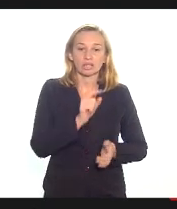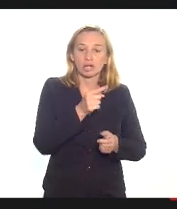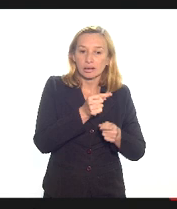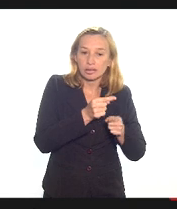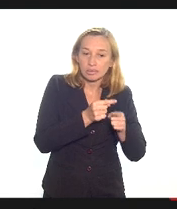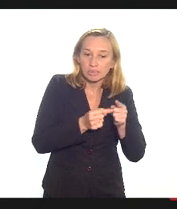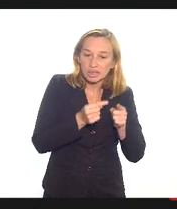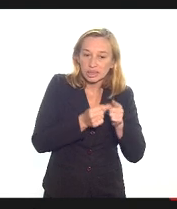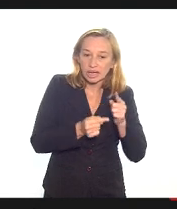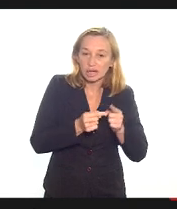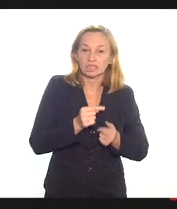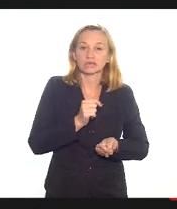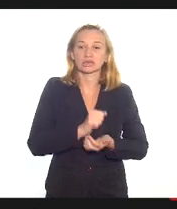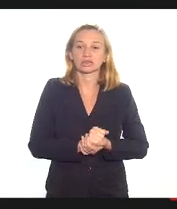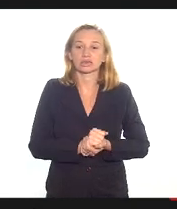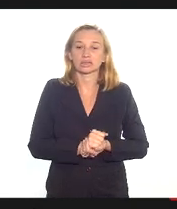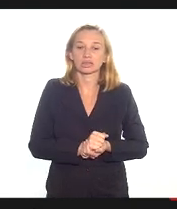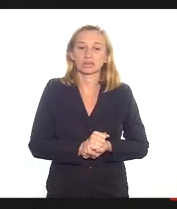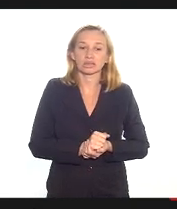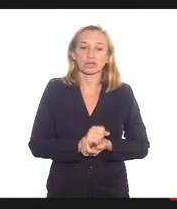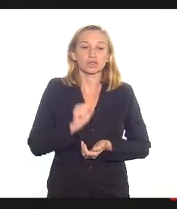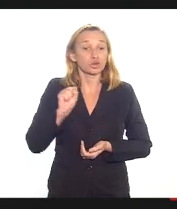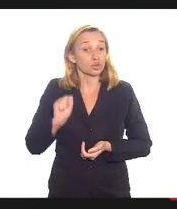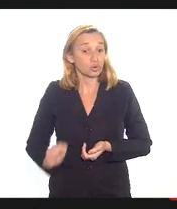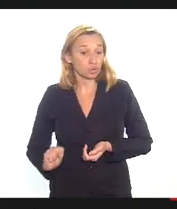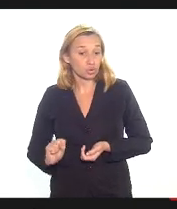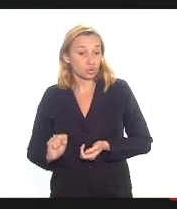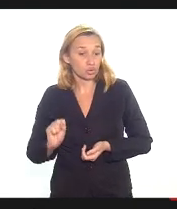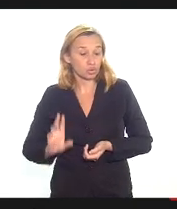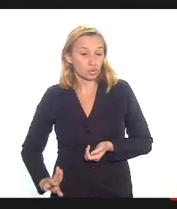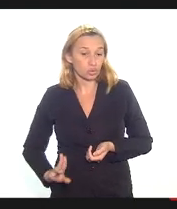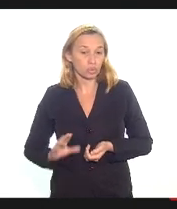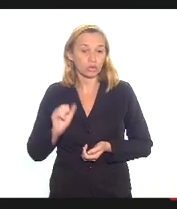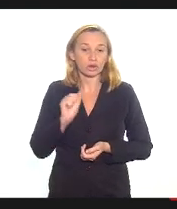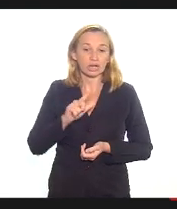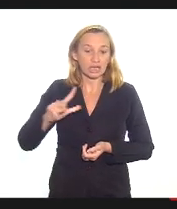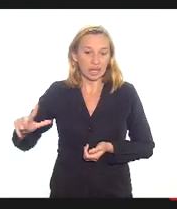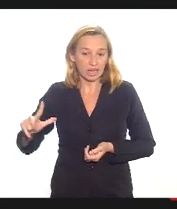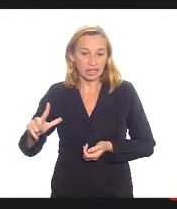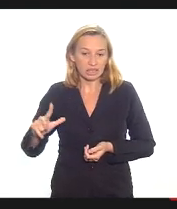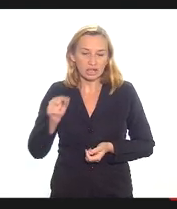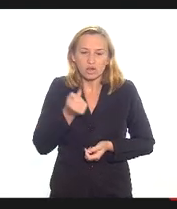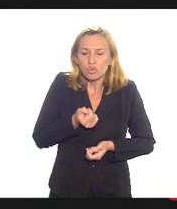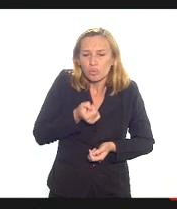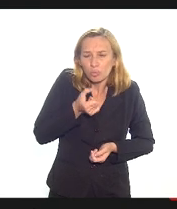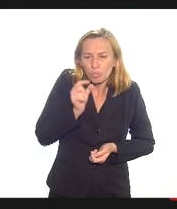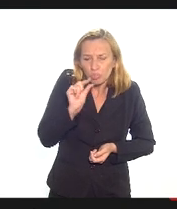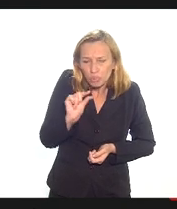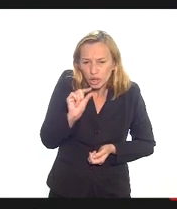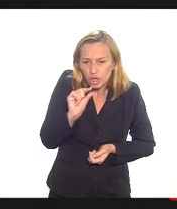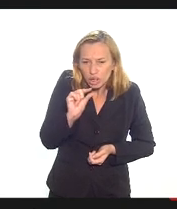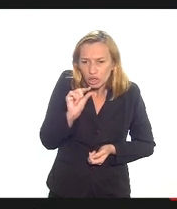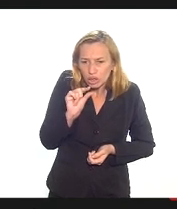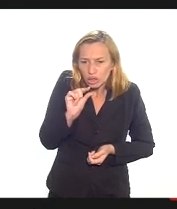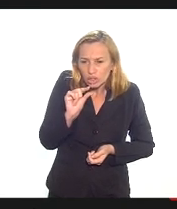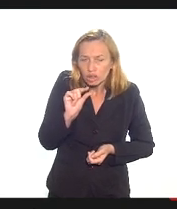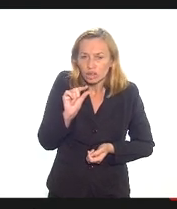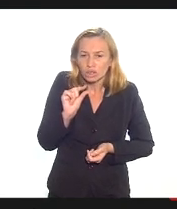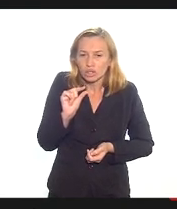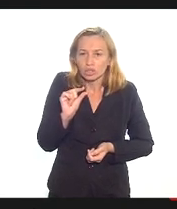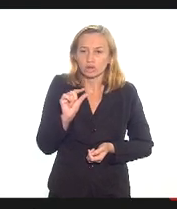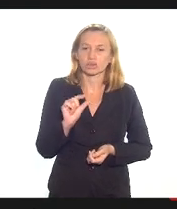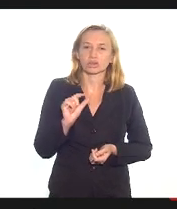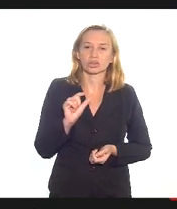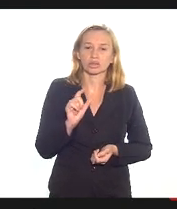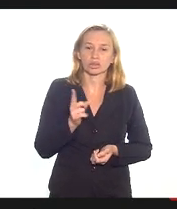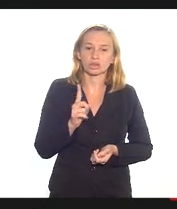pedaço de Marlim Sul, um pedaço de Marlim Leste e uma beiradinha de Barracuda, e ele não cobre